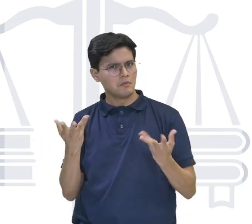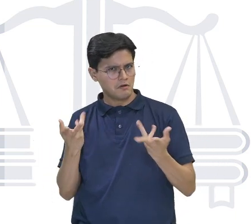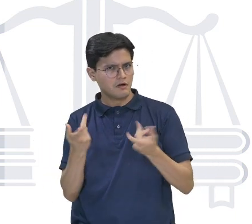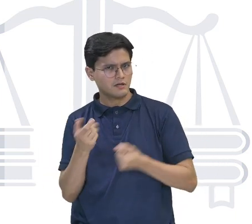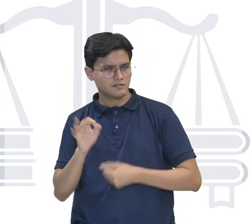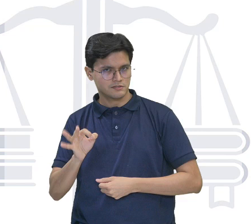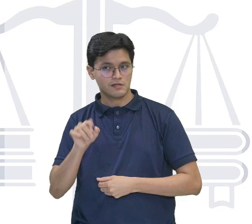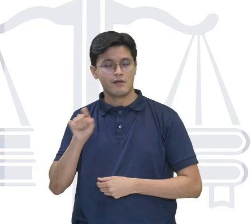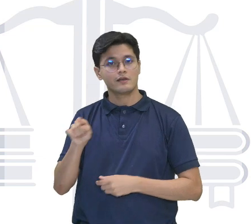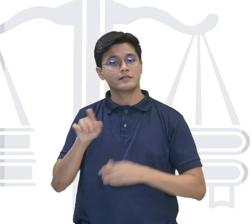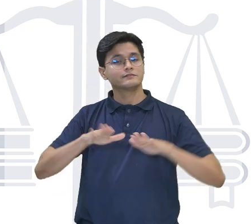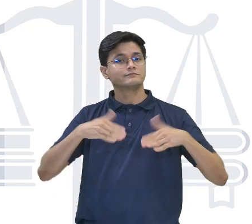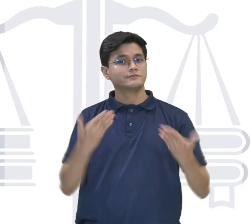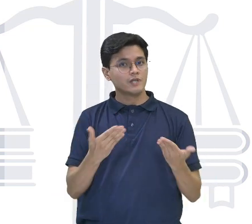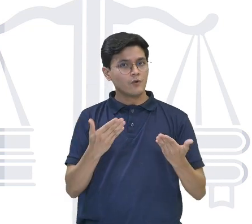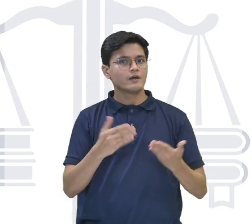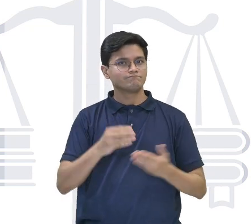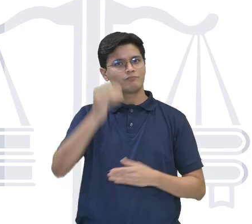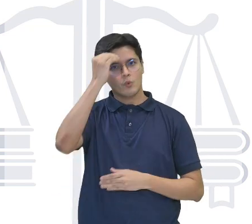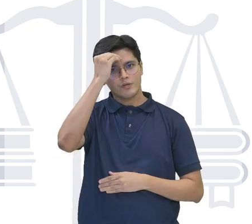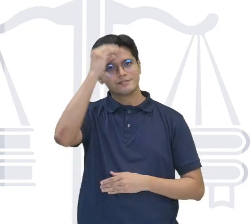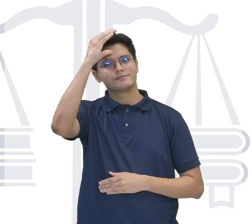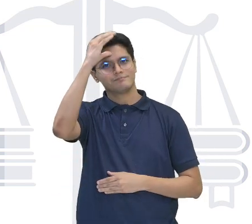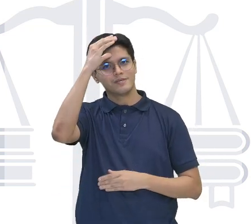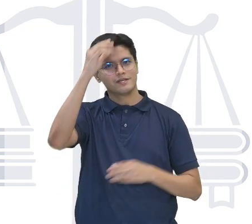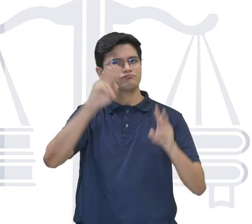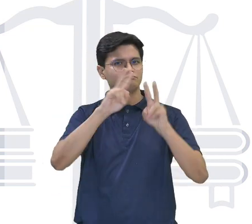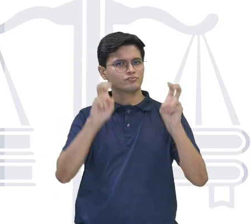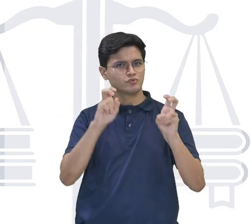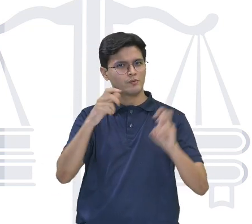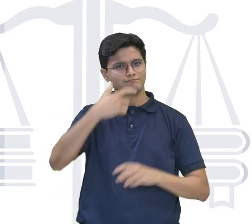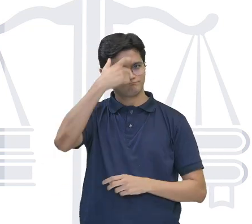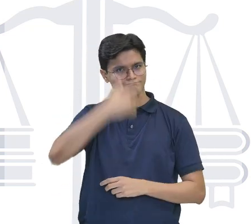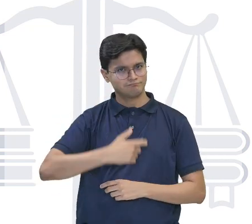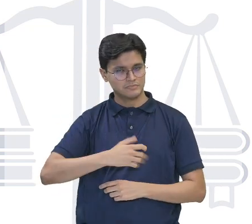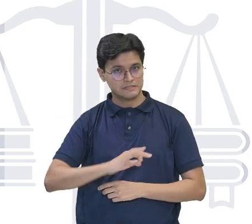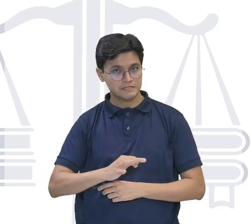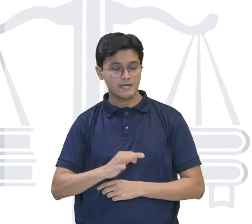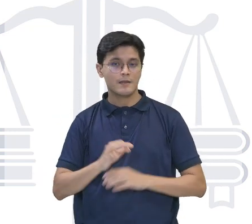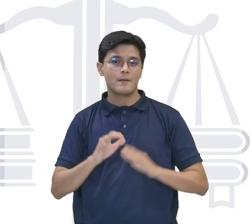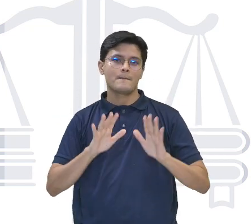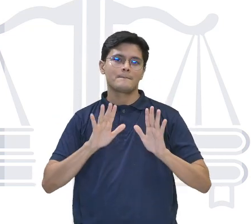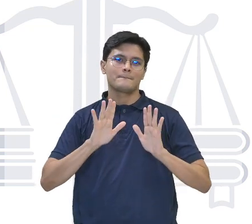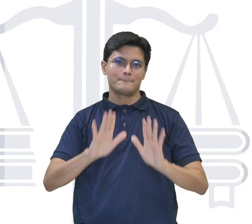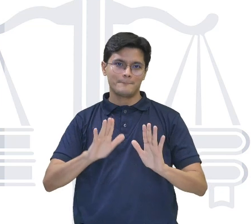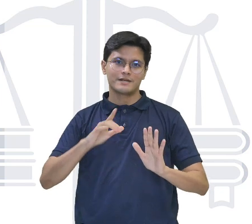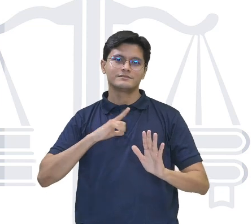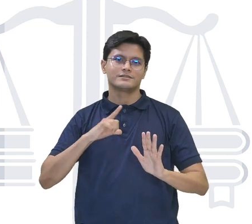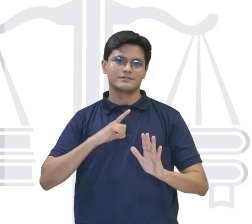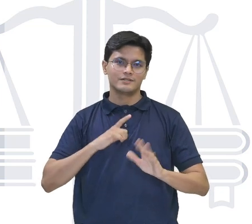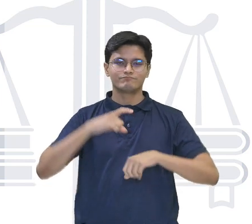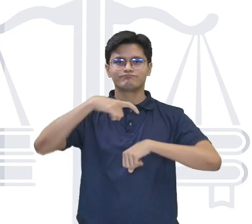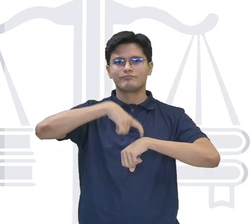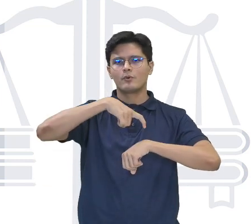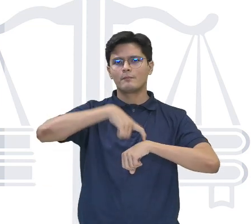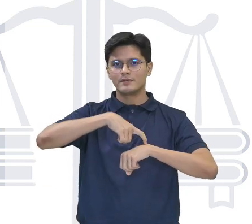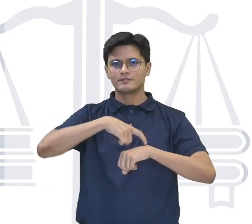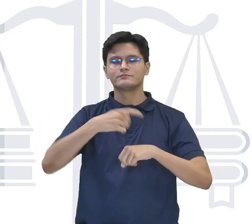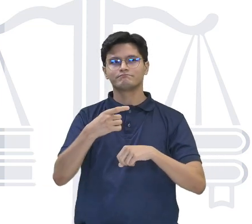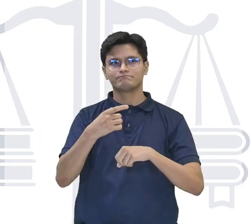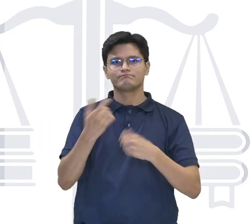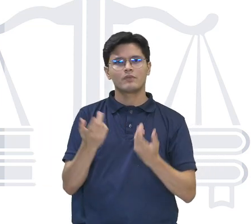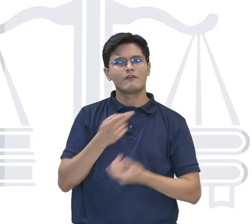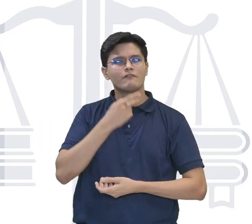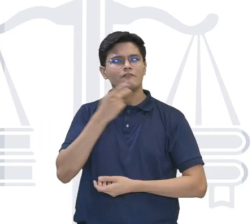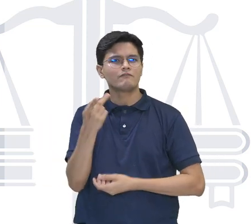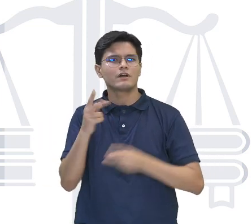em admitir que ele tem dificuldade, mas ele tem, né, um momento de dizer o que ele sabe